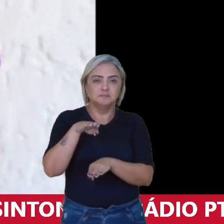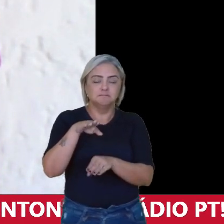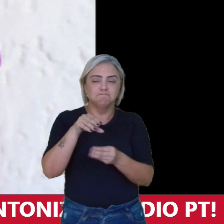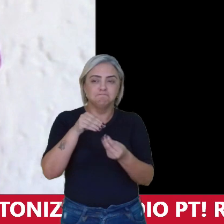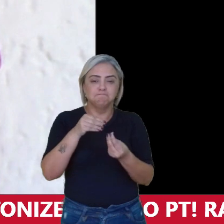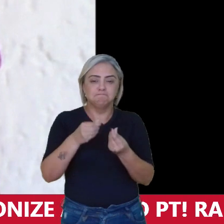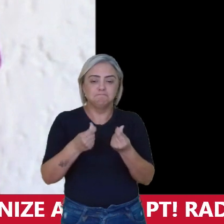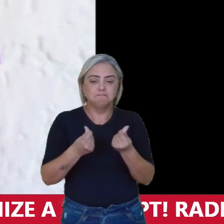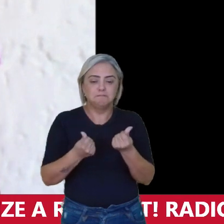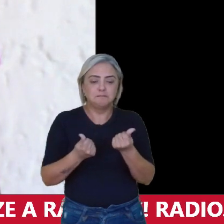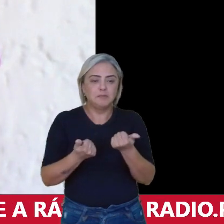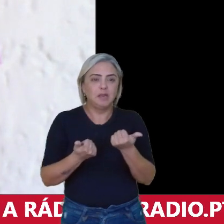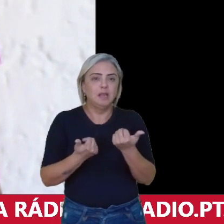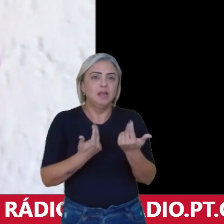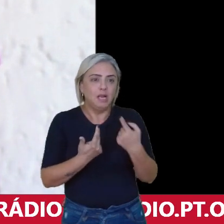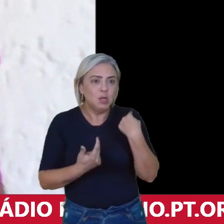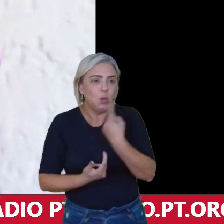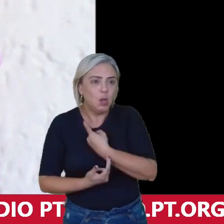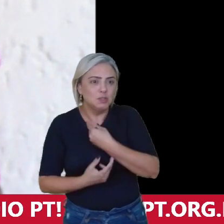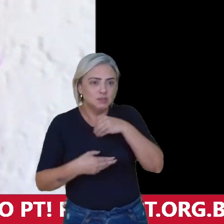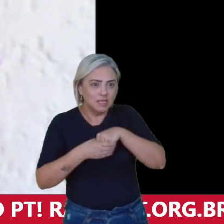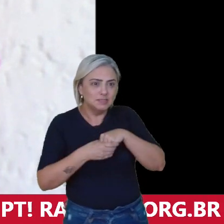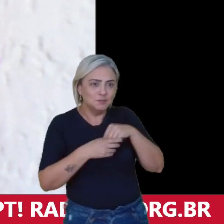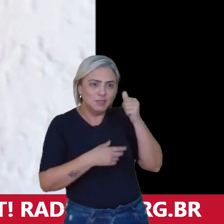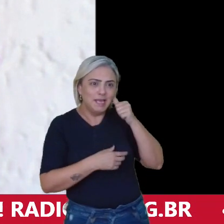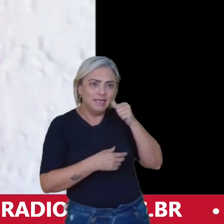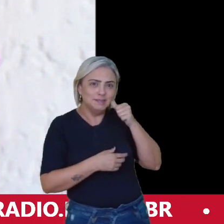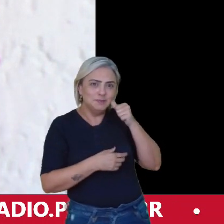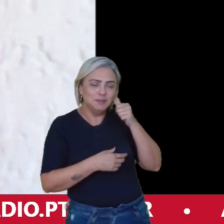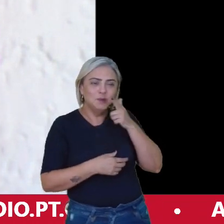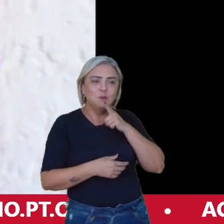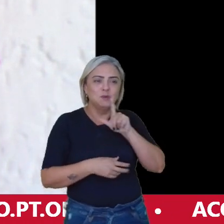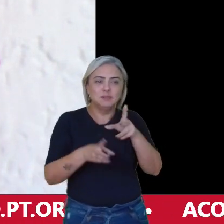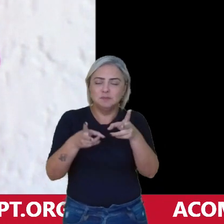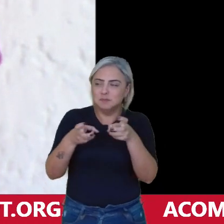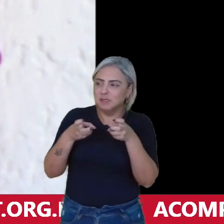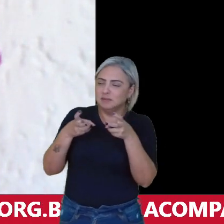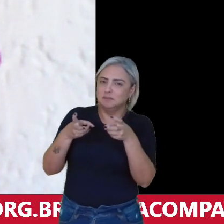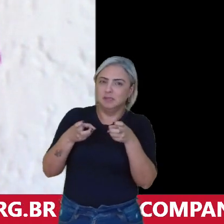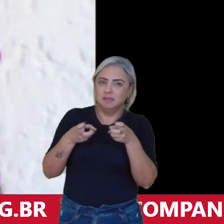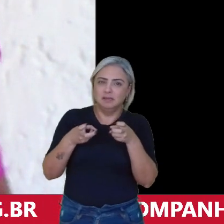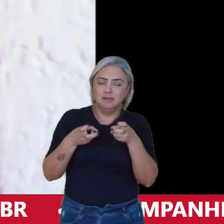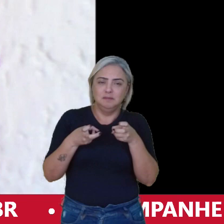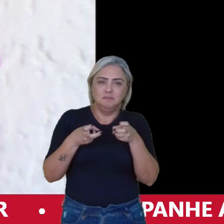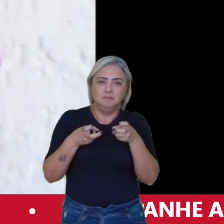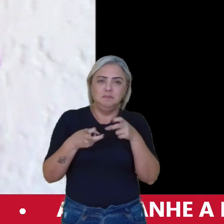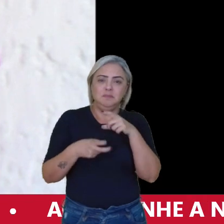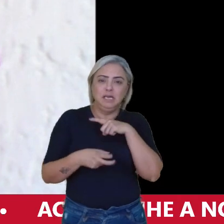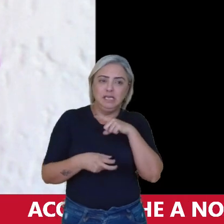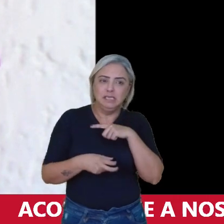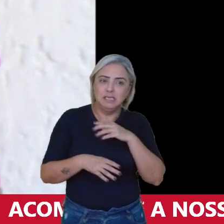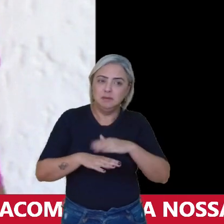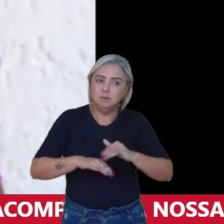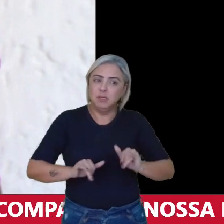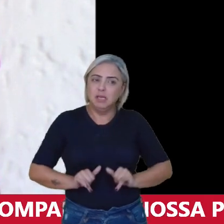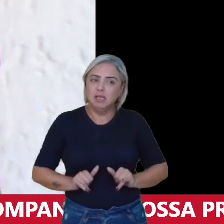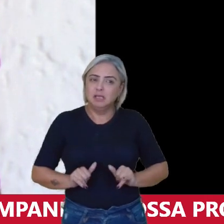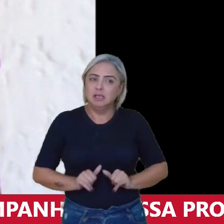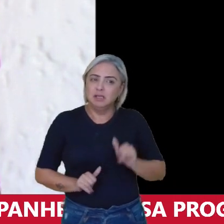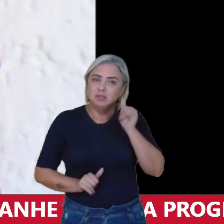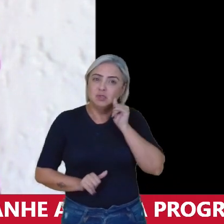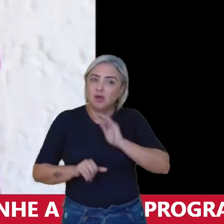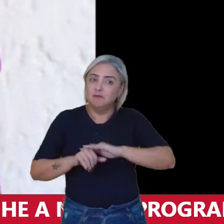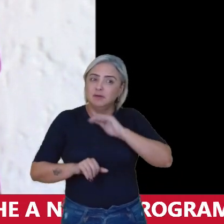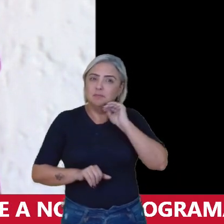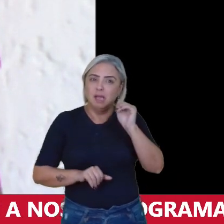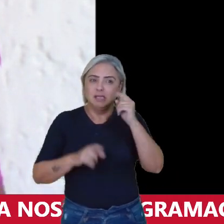entre, mesmo nós, entre as mulheres, nós conseguimos perceber que existem umas que estão em situações muito